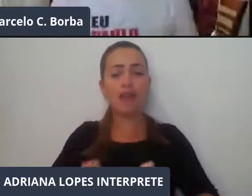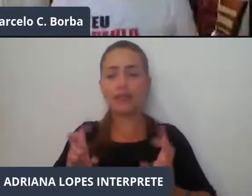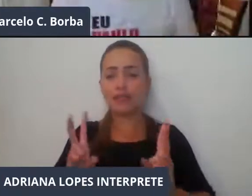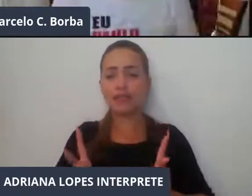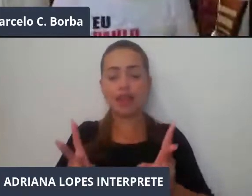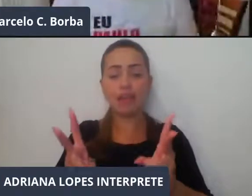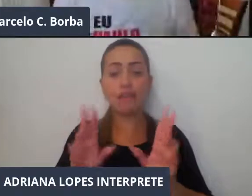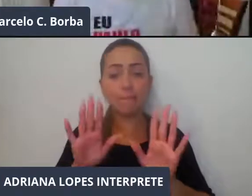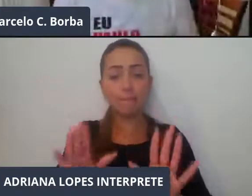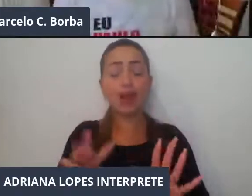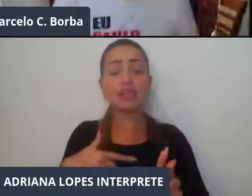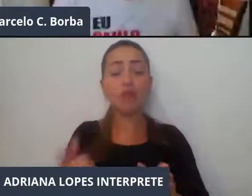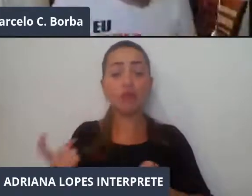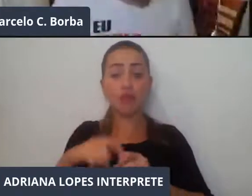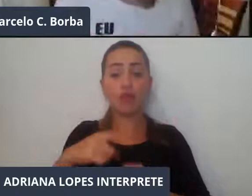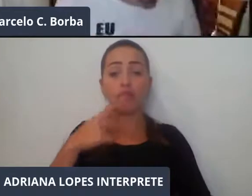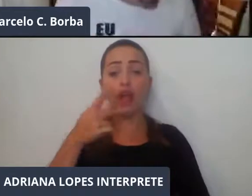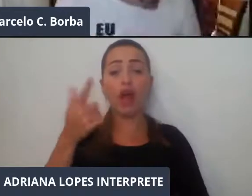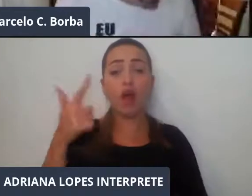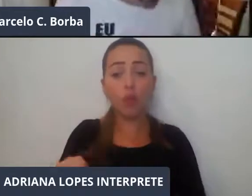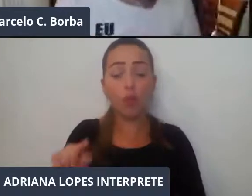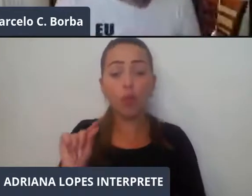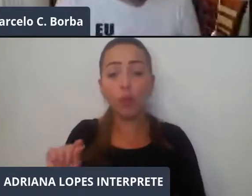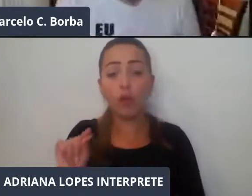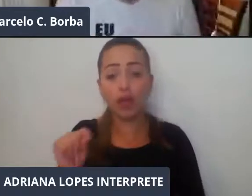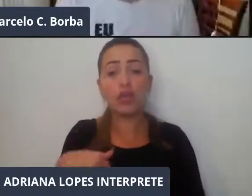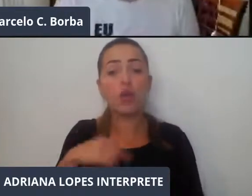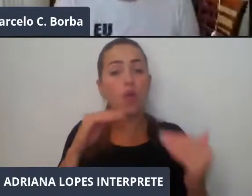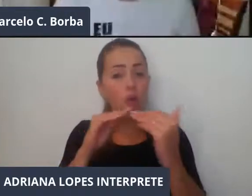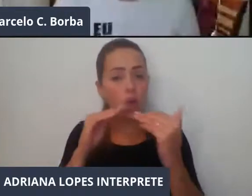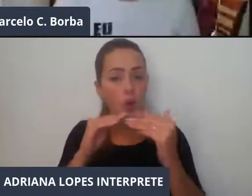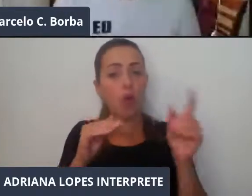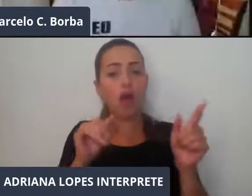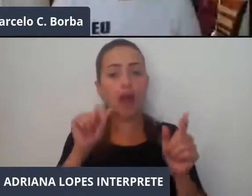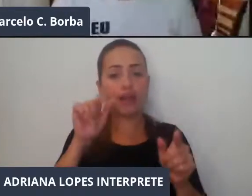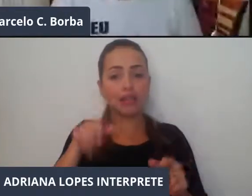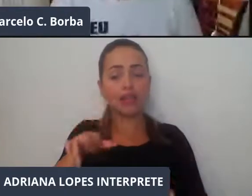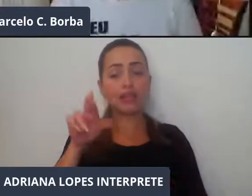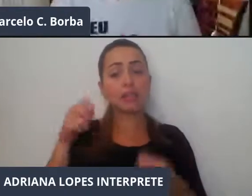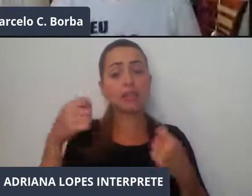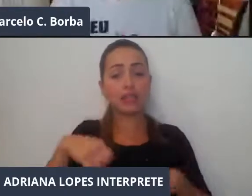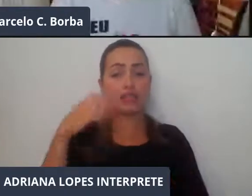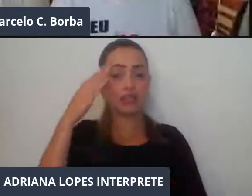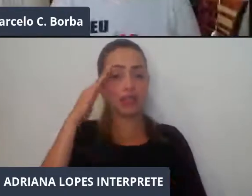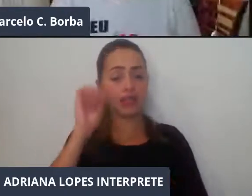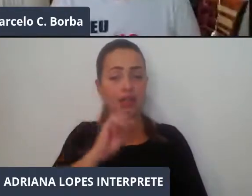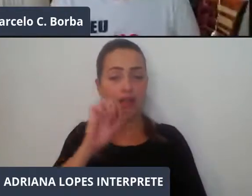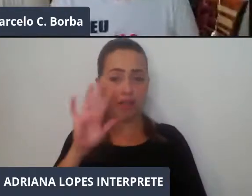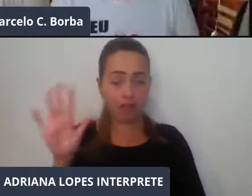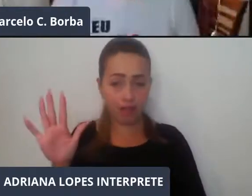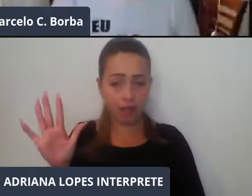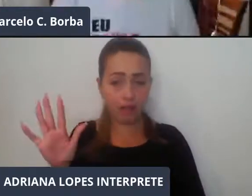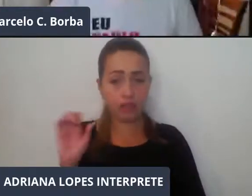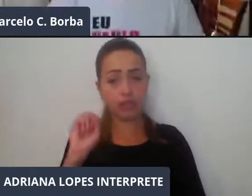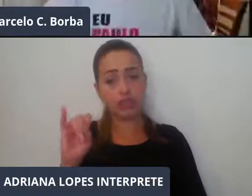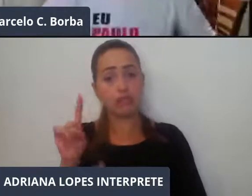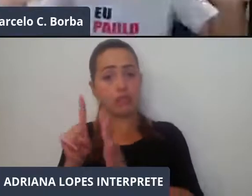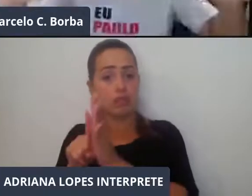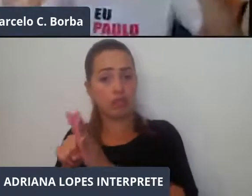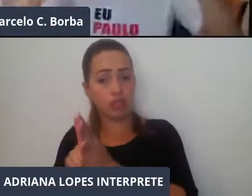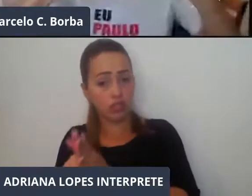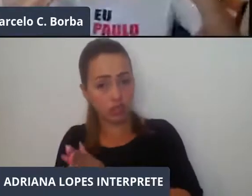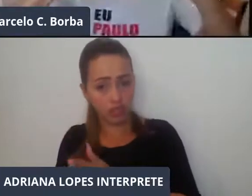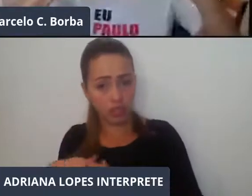Mas eu volto a dizer, o vídeo, e concordando com o Alessandro, tem que ser interpretado. Seja o vídeo que foi feito para pesquisa, como eu falei,